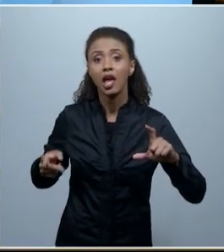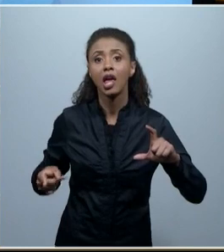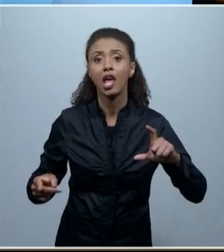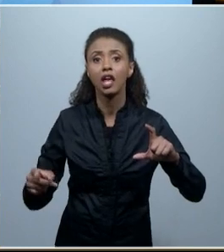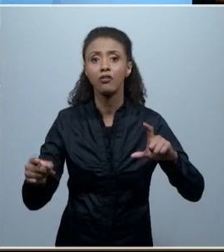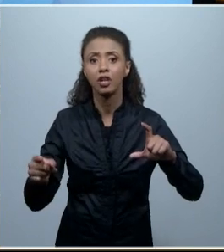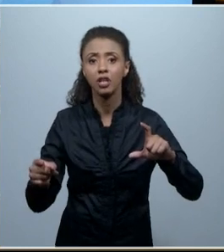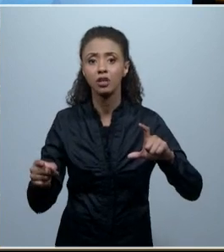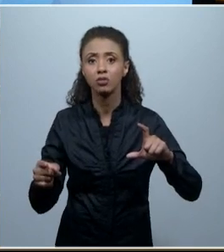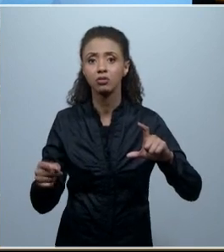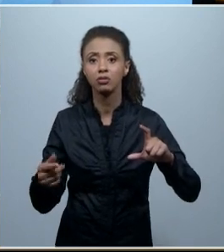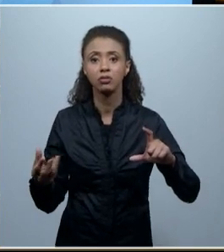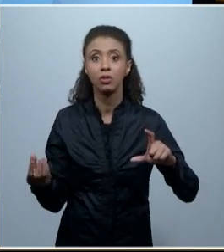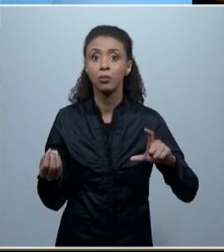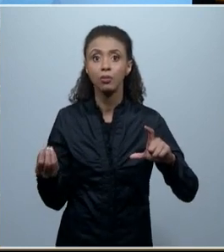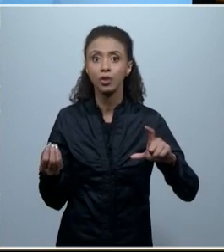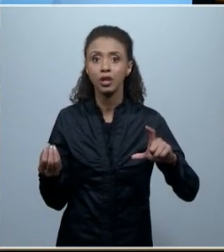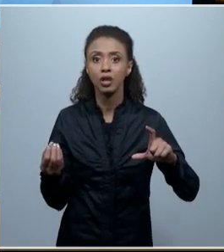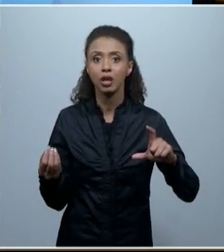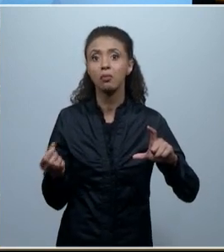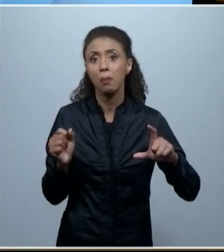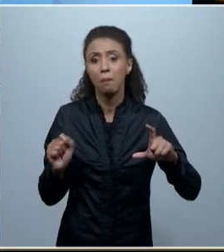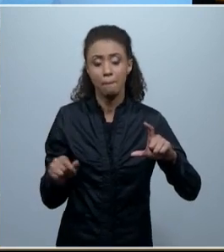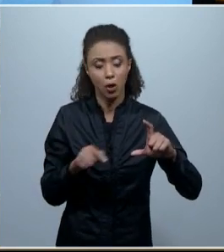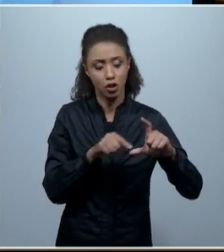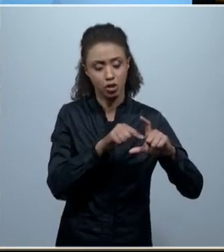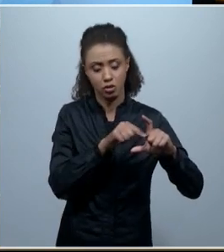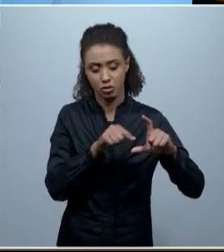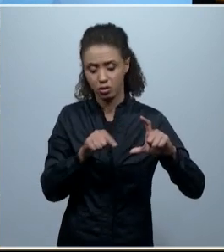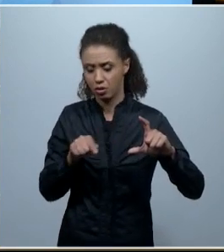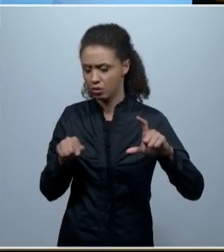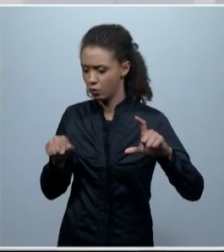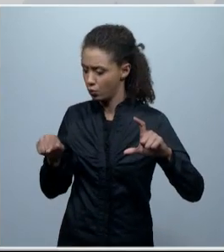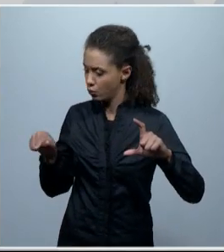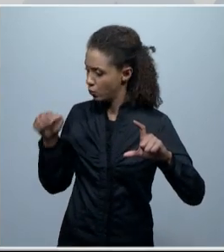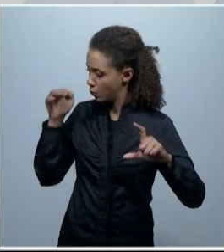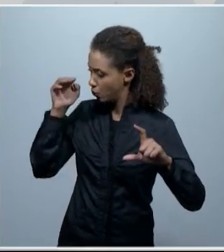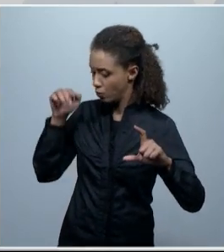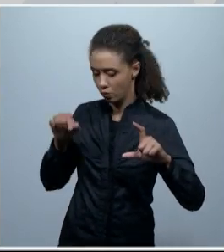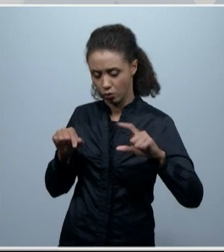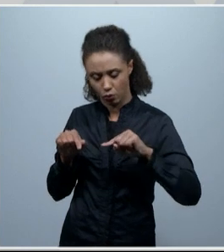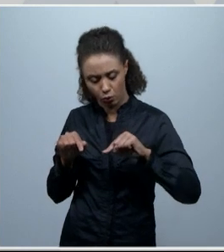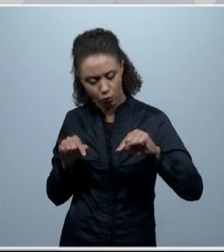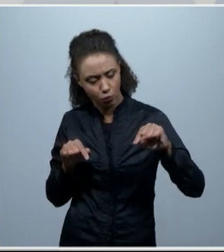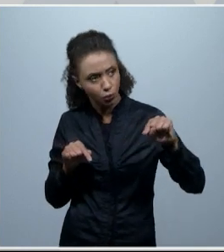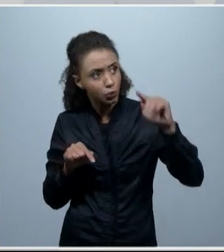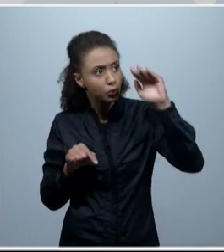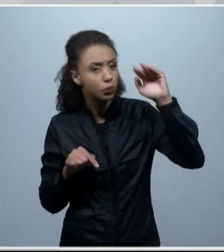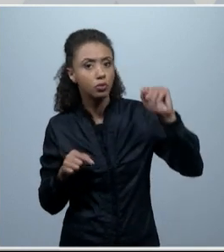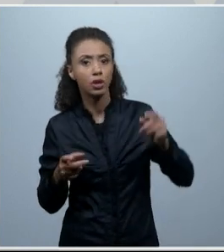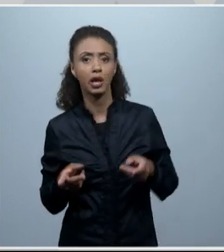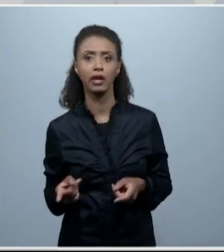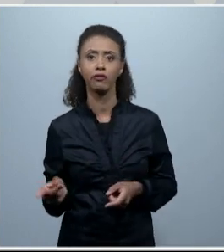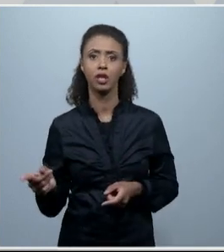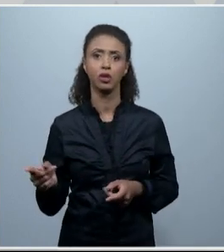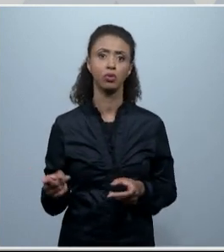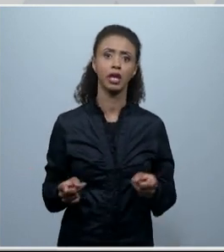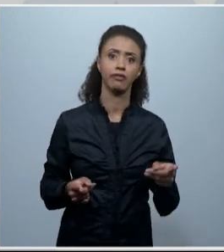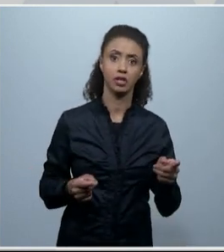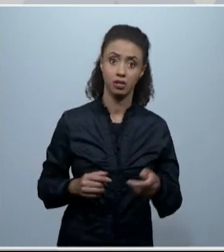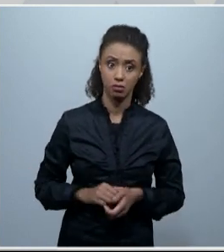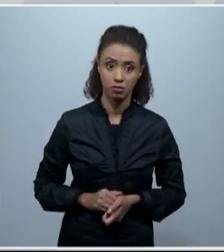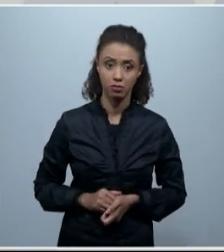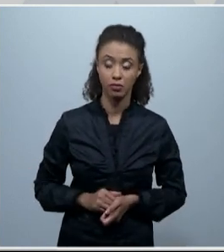contido numa reta infinita que se estende infinitamente ambas direções mas essa regra não é infinita seu medir a distância desse ponto até esse